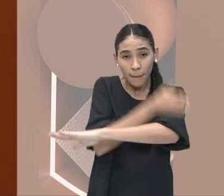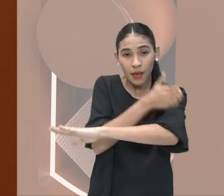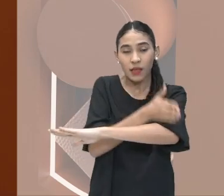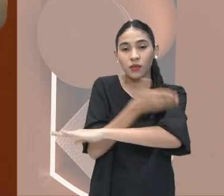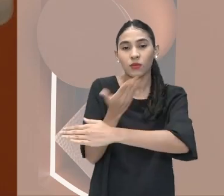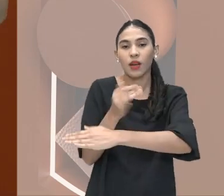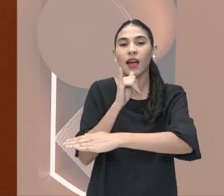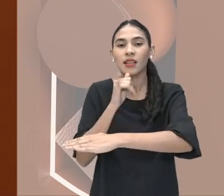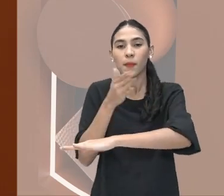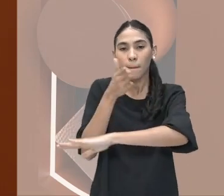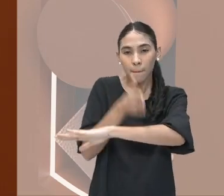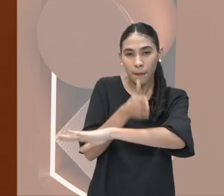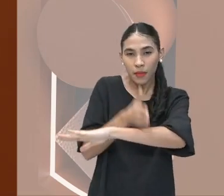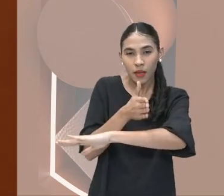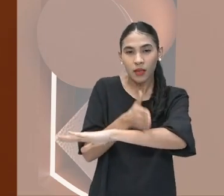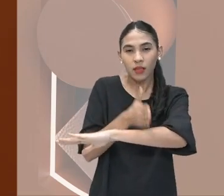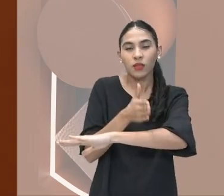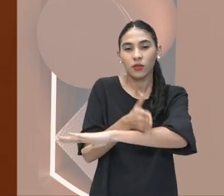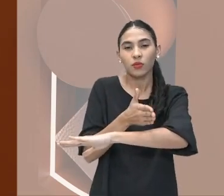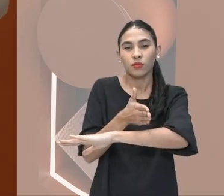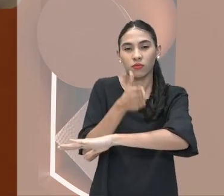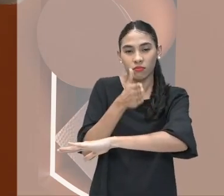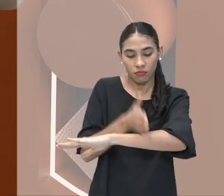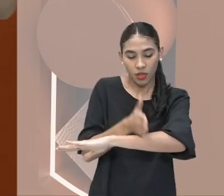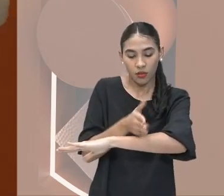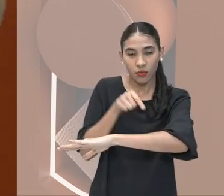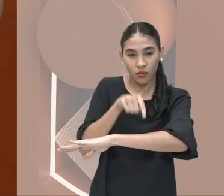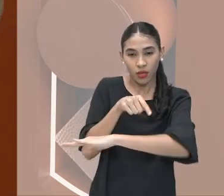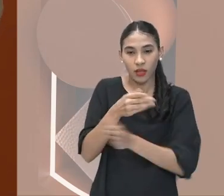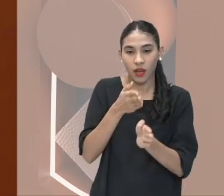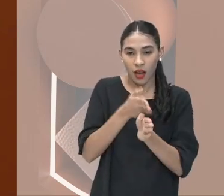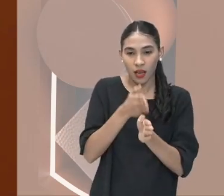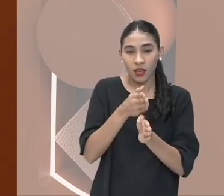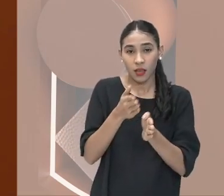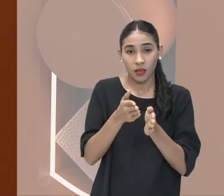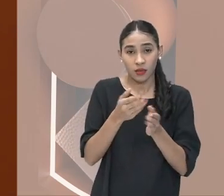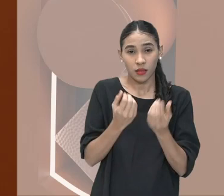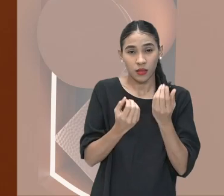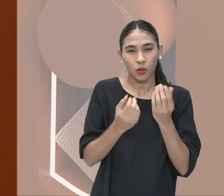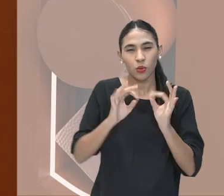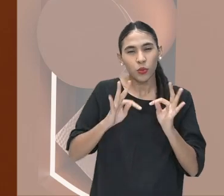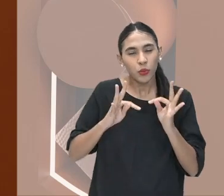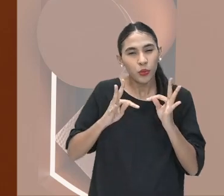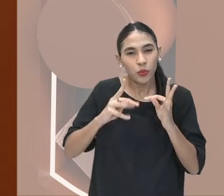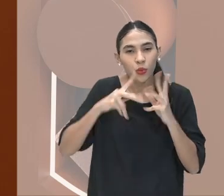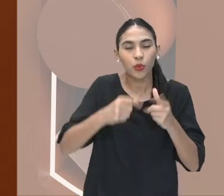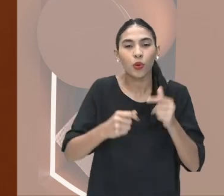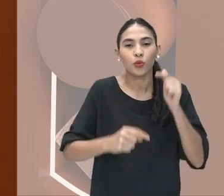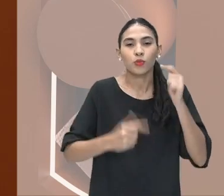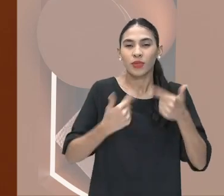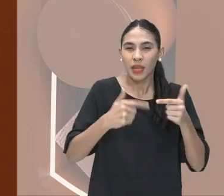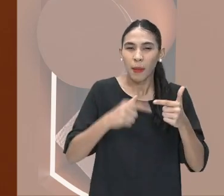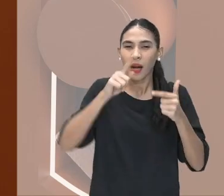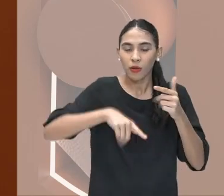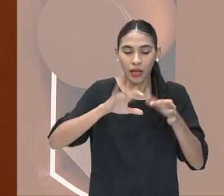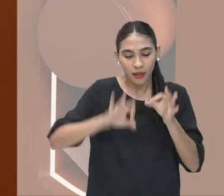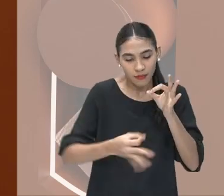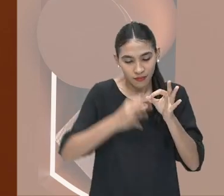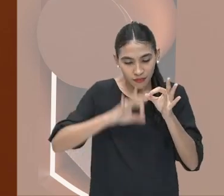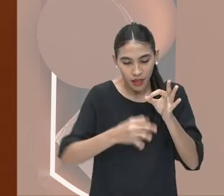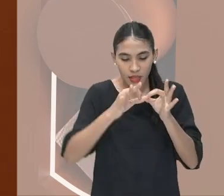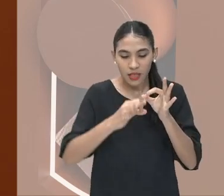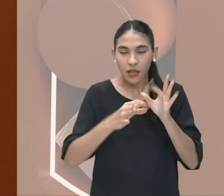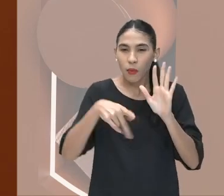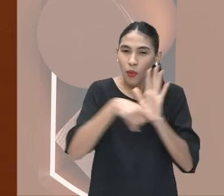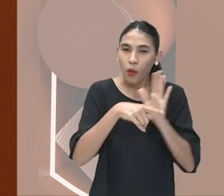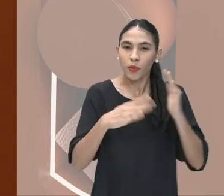da Idade Média, onde a produção era toda feita de forma artesanal, era feito em